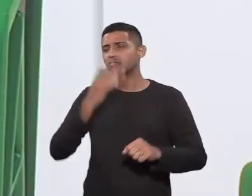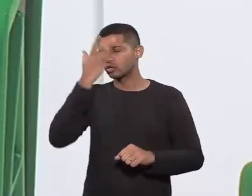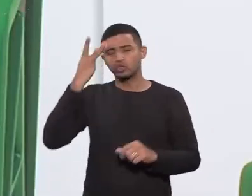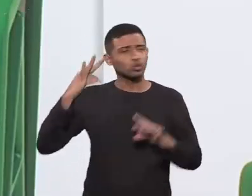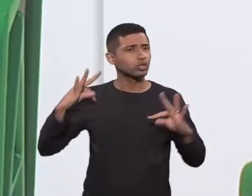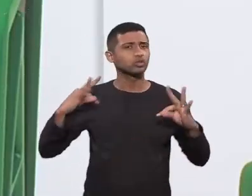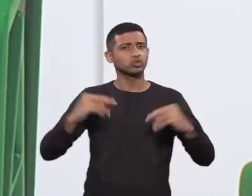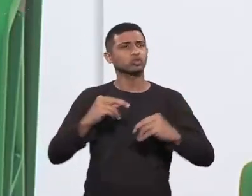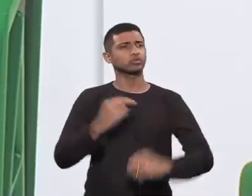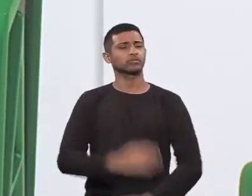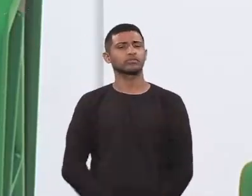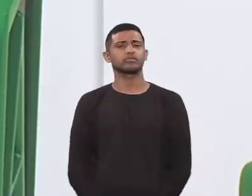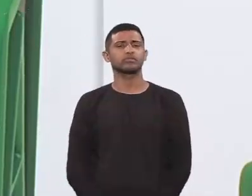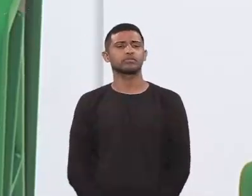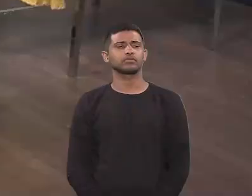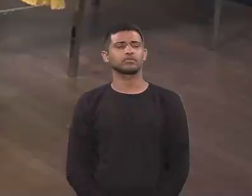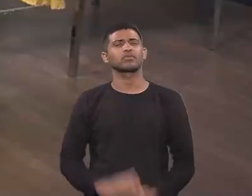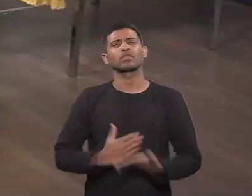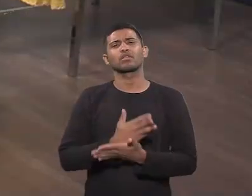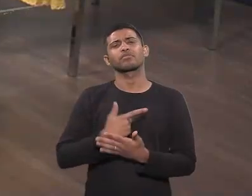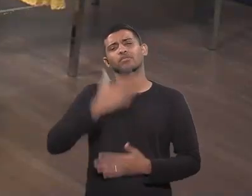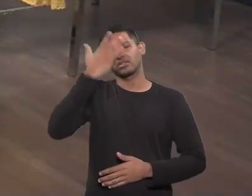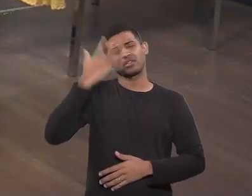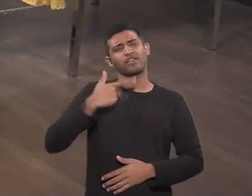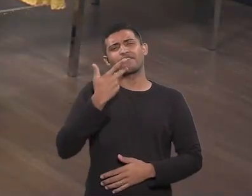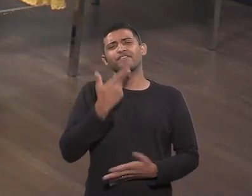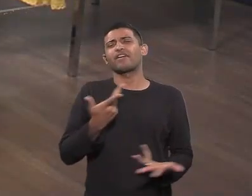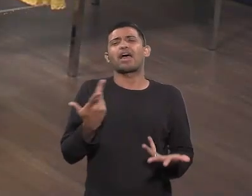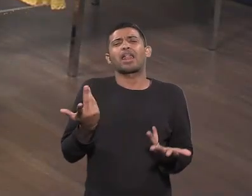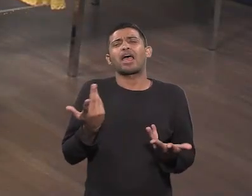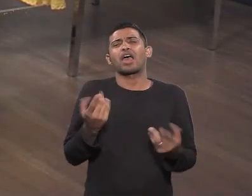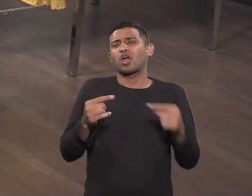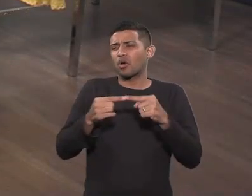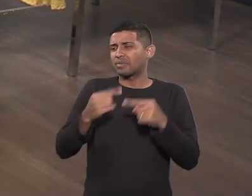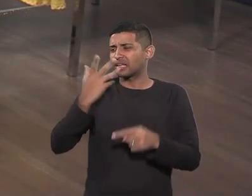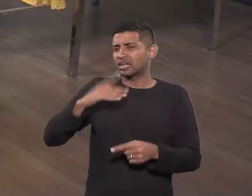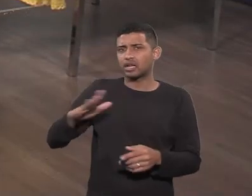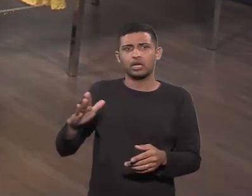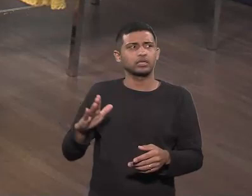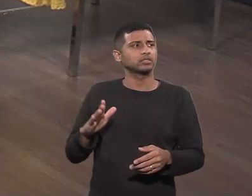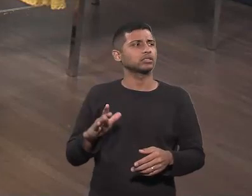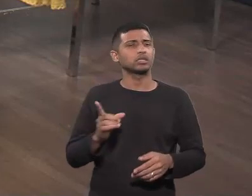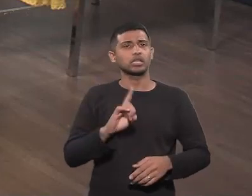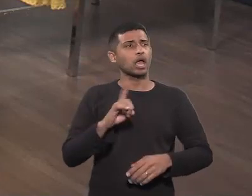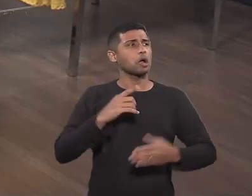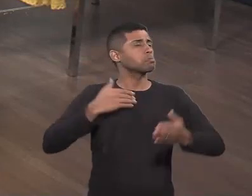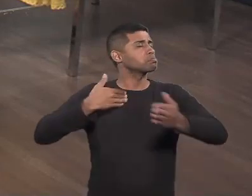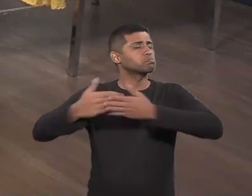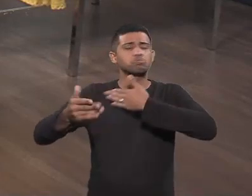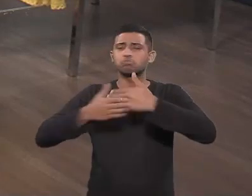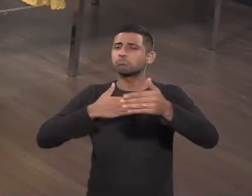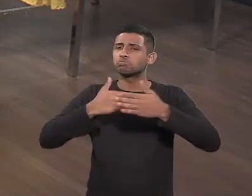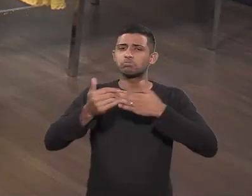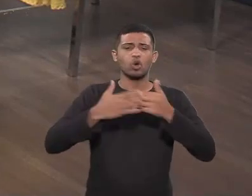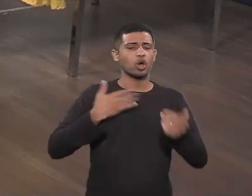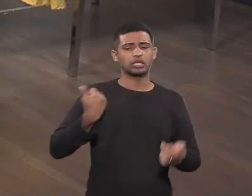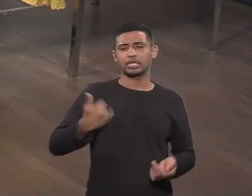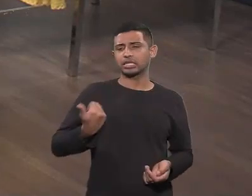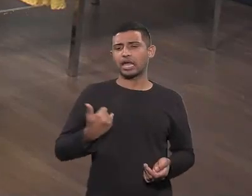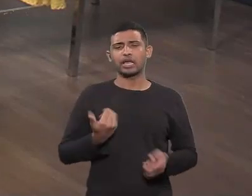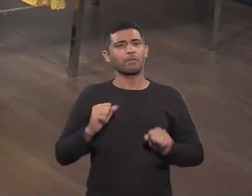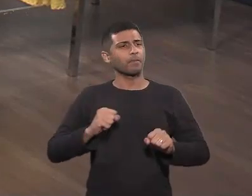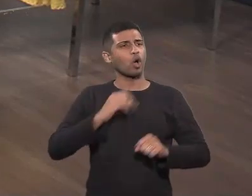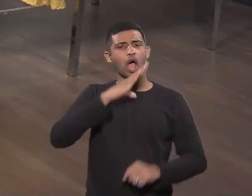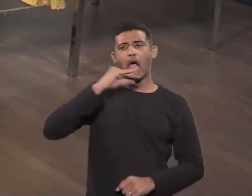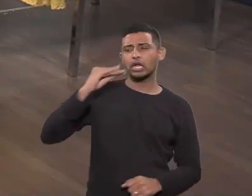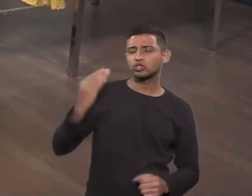você coloca em qualquer lugar. Isso do Rima, as pessoas falam, eu ia comprar, mas é para criança. Eu falo, não é. Para qualquer criança exatamente. De qualquer